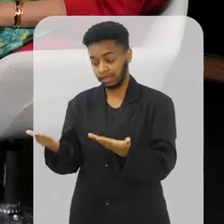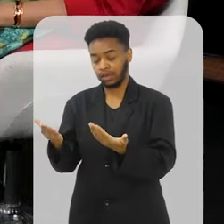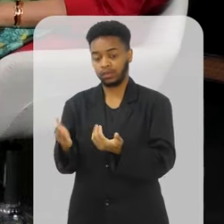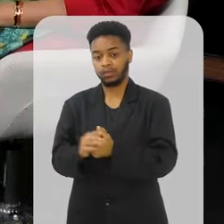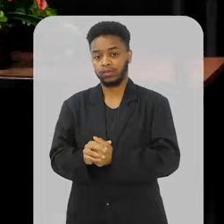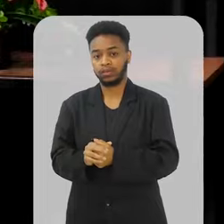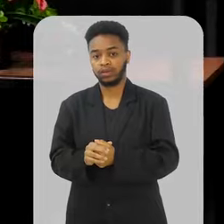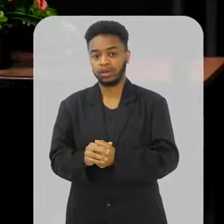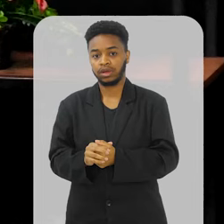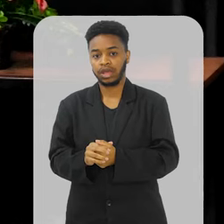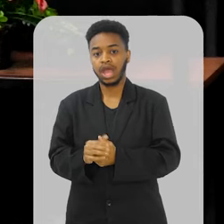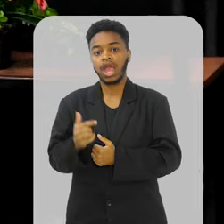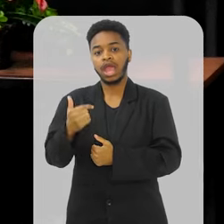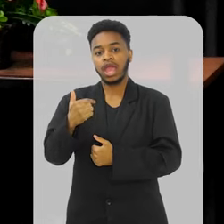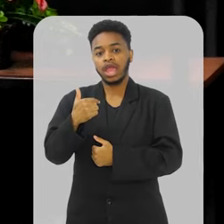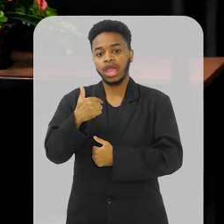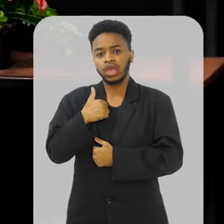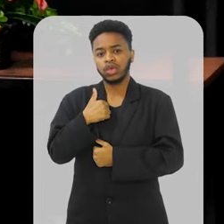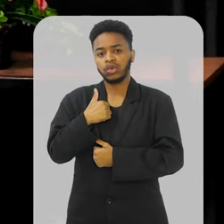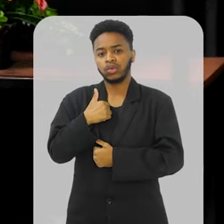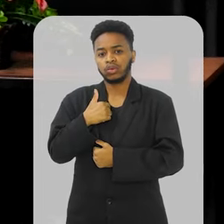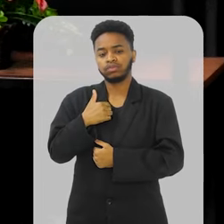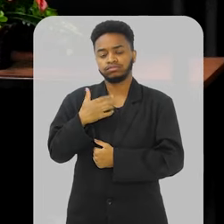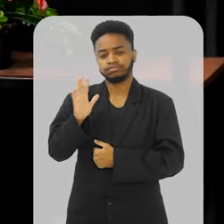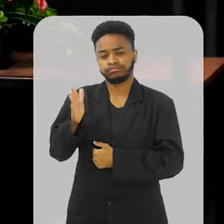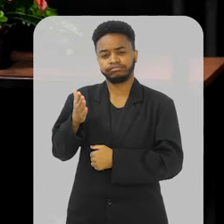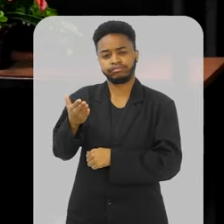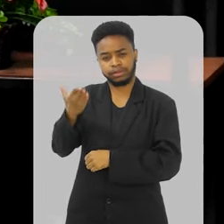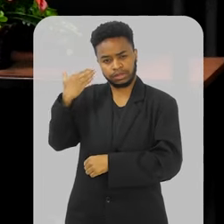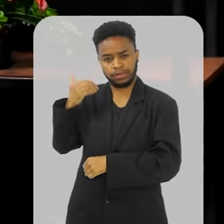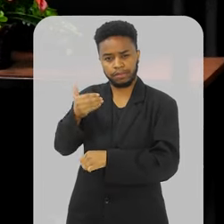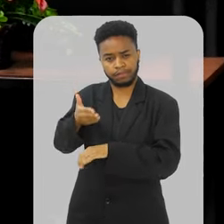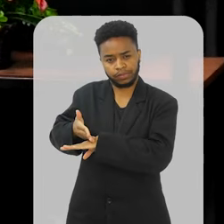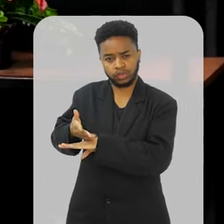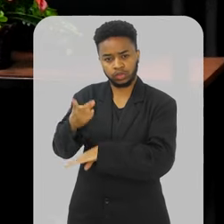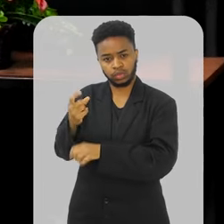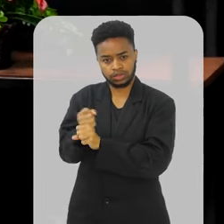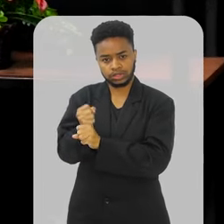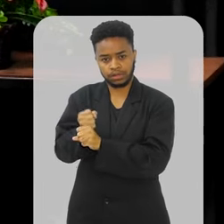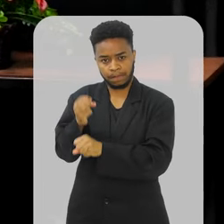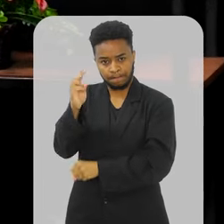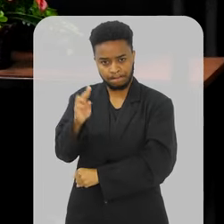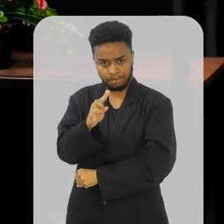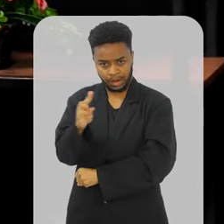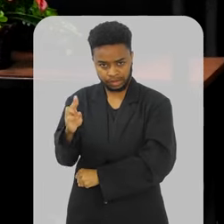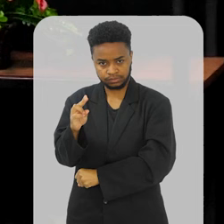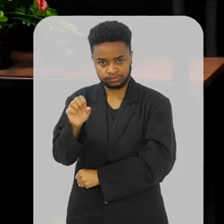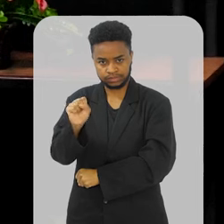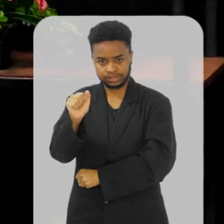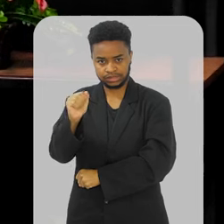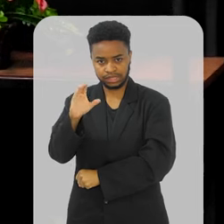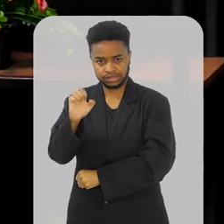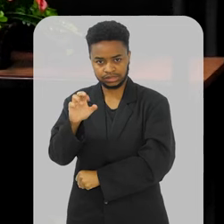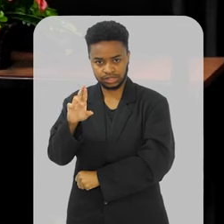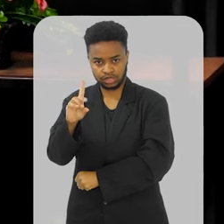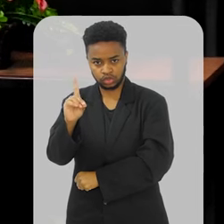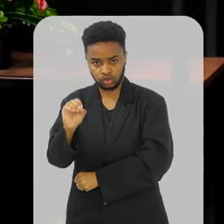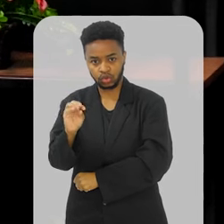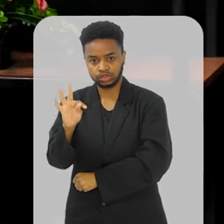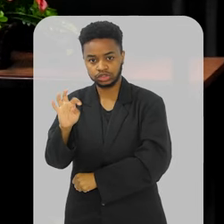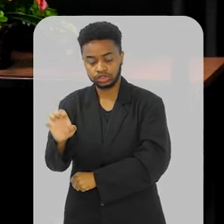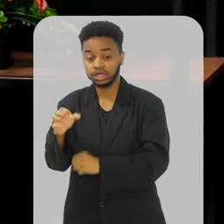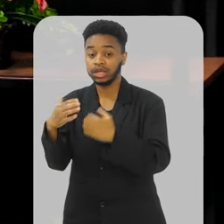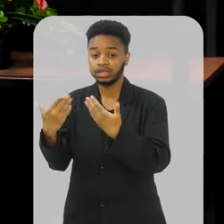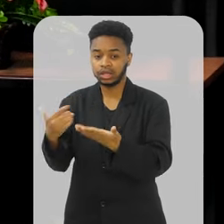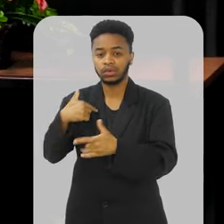zia eh eu estava com 2 anos de sacerdote e de repente